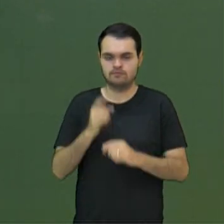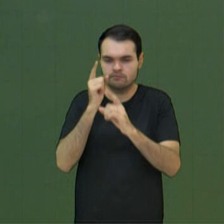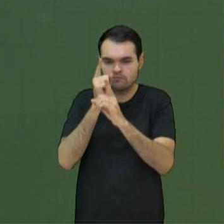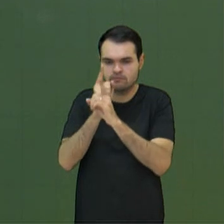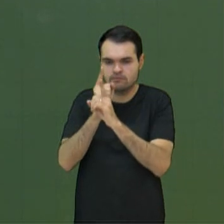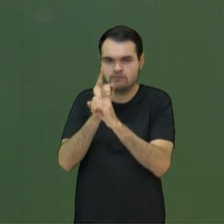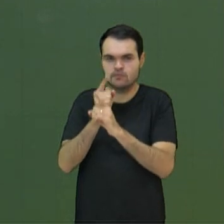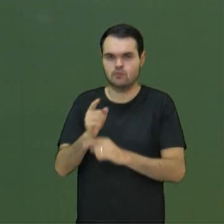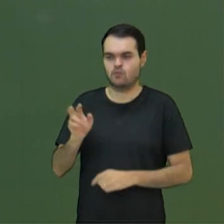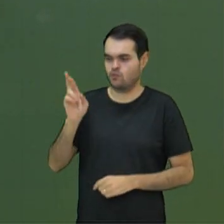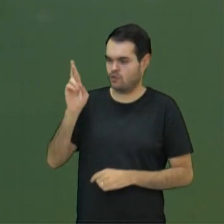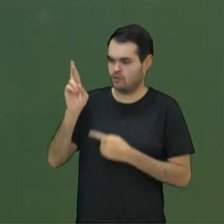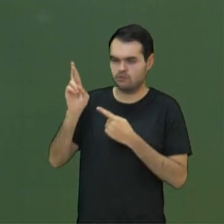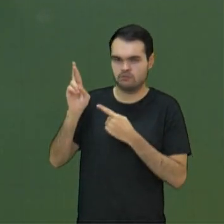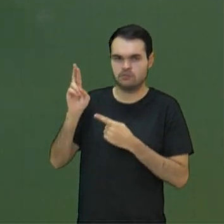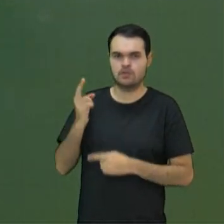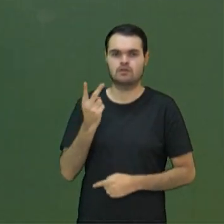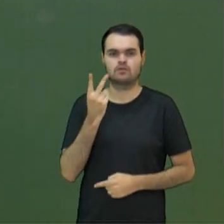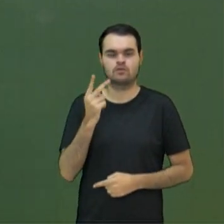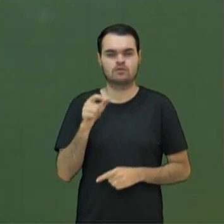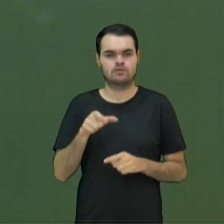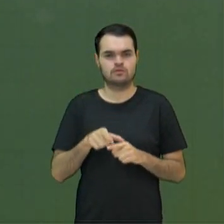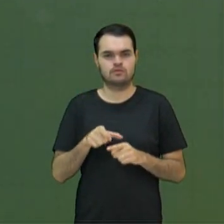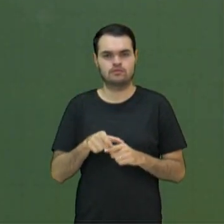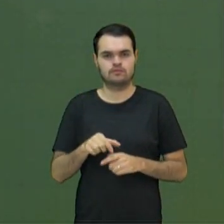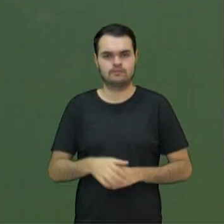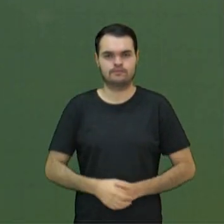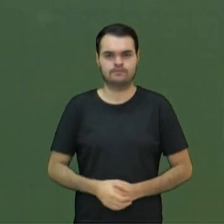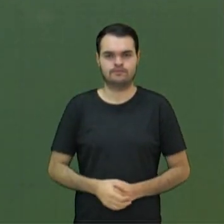2 ohms. Tá?